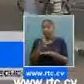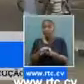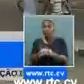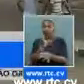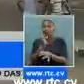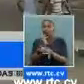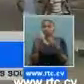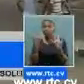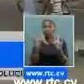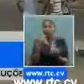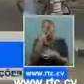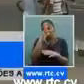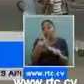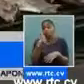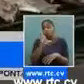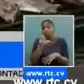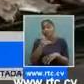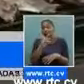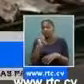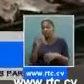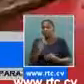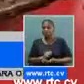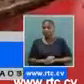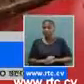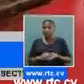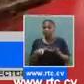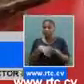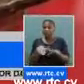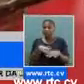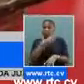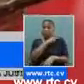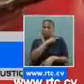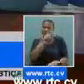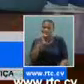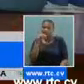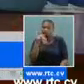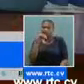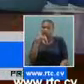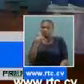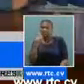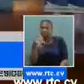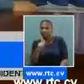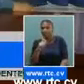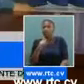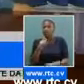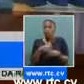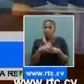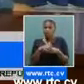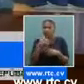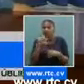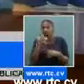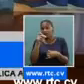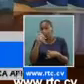stival que aconteceu em julho em são vicente participa com o chefe da menina eu orange beach no alabama